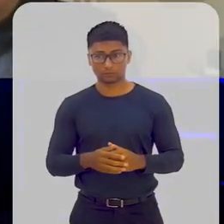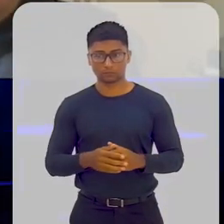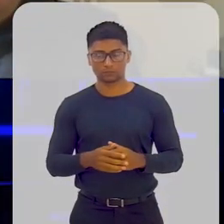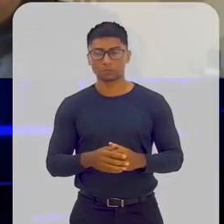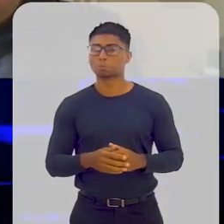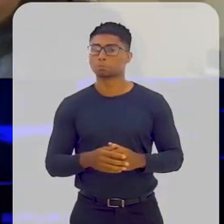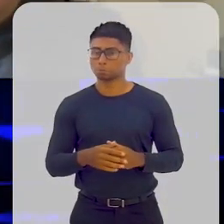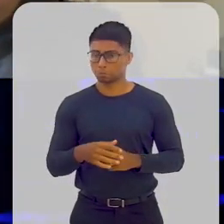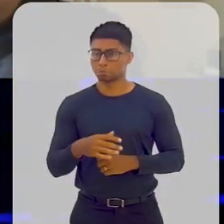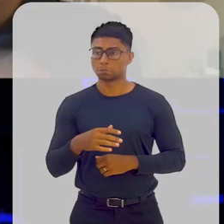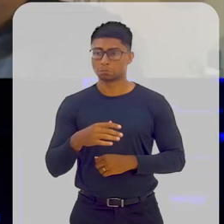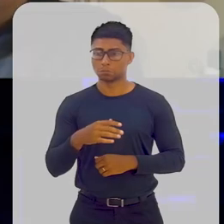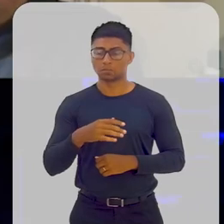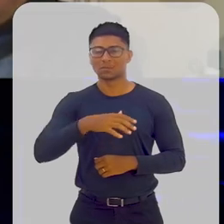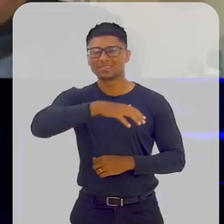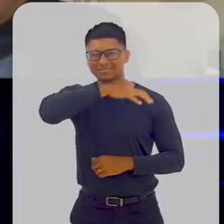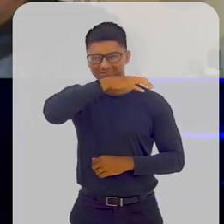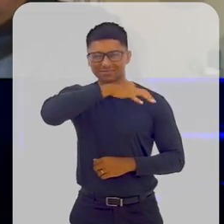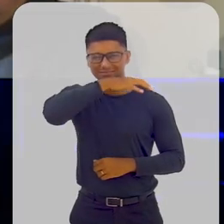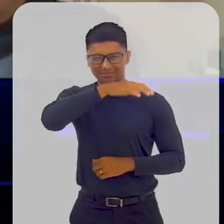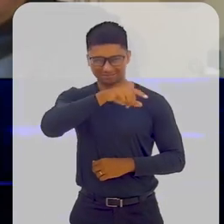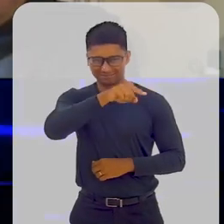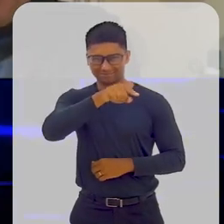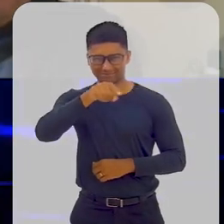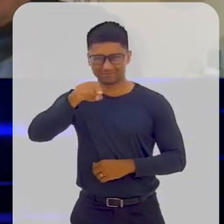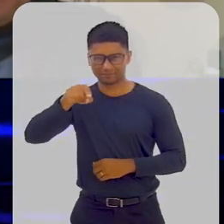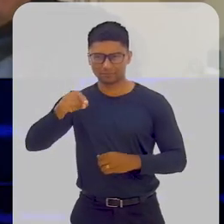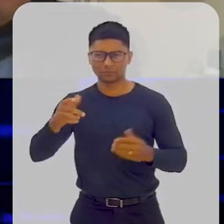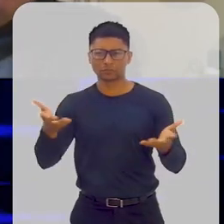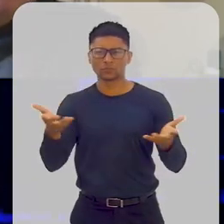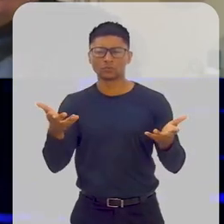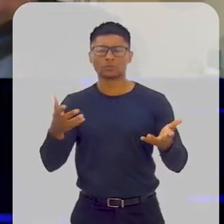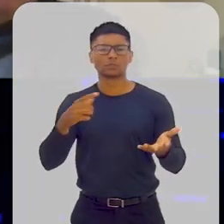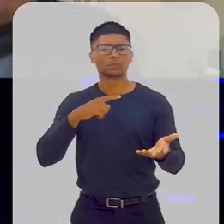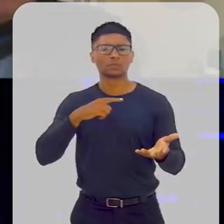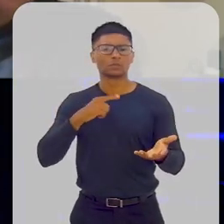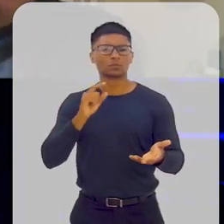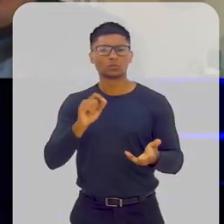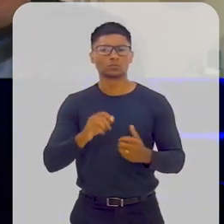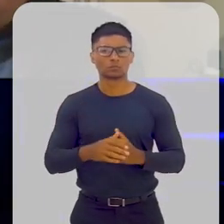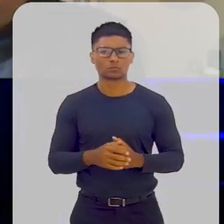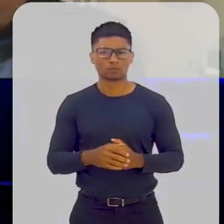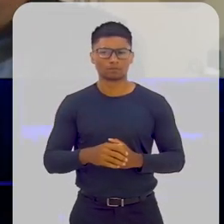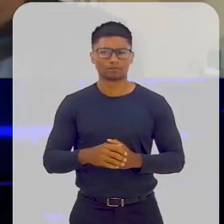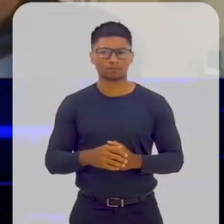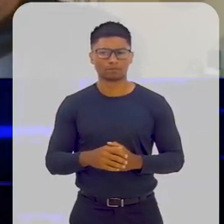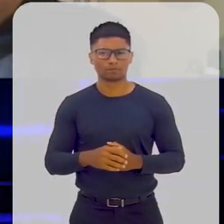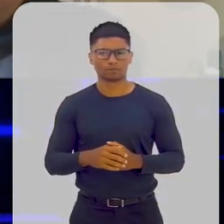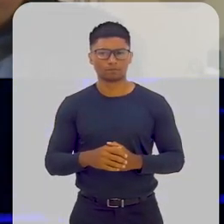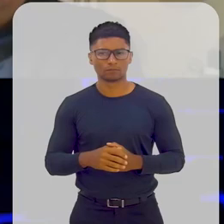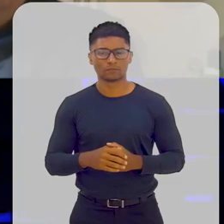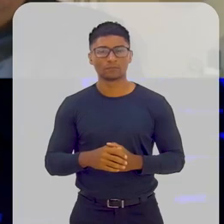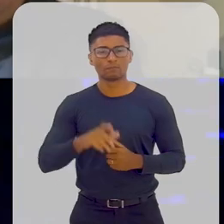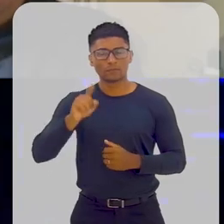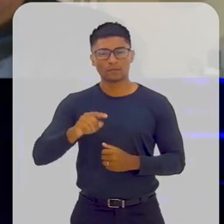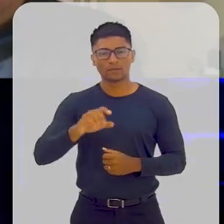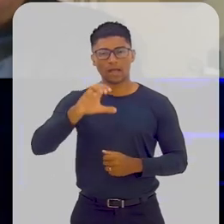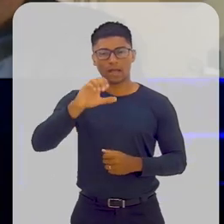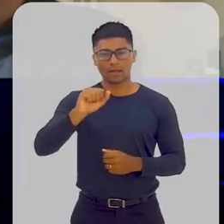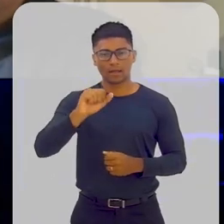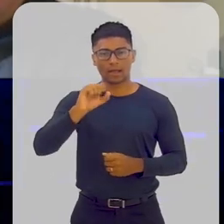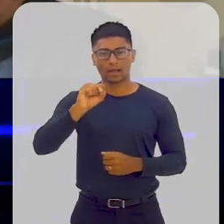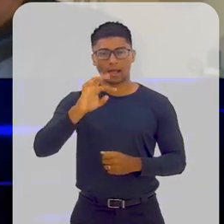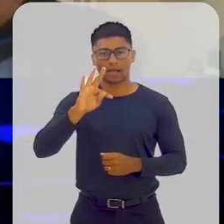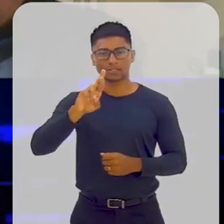hoje, umas coisas mais badaladas, né, a nível de animais e tal, né, mercado pet, não sei o quê, são